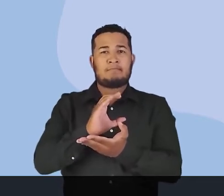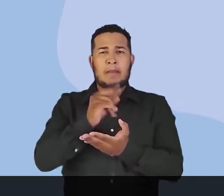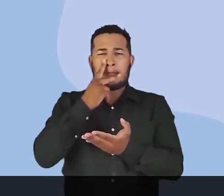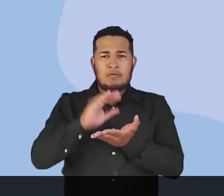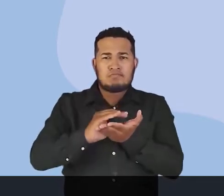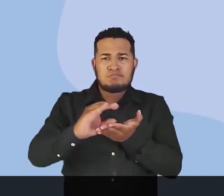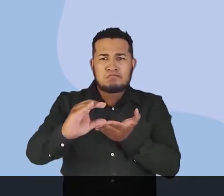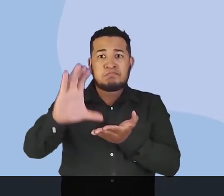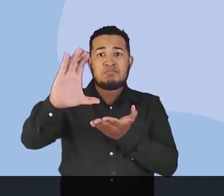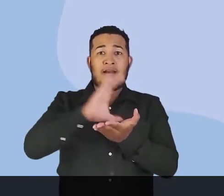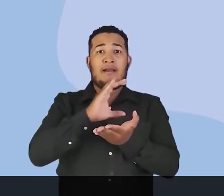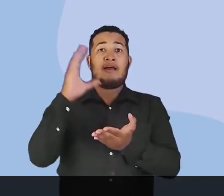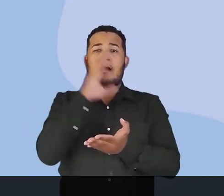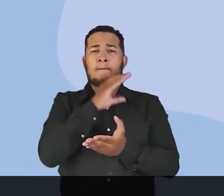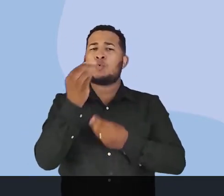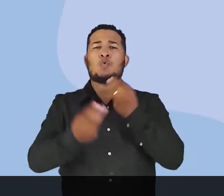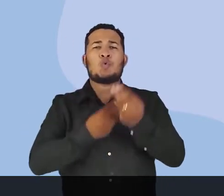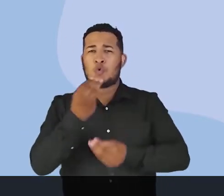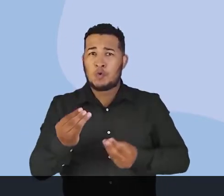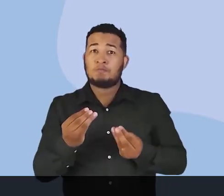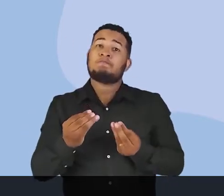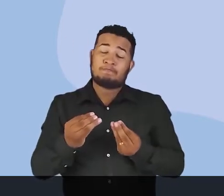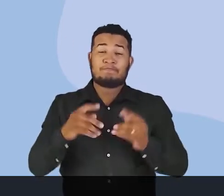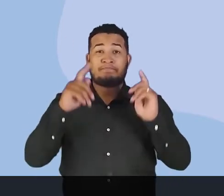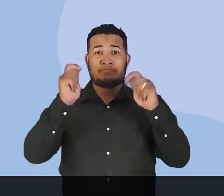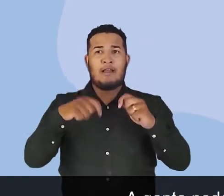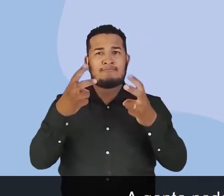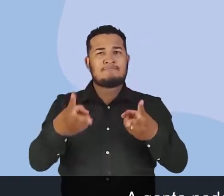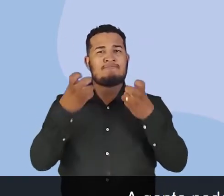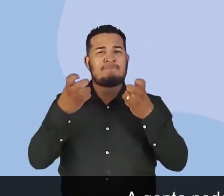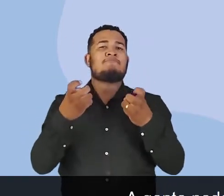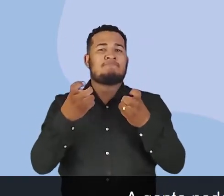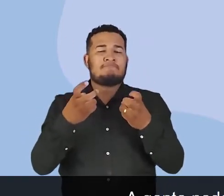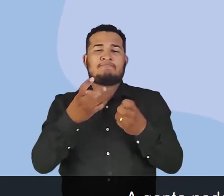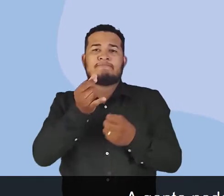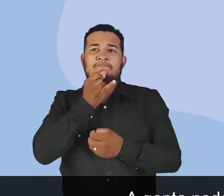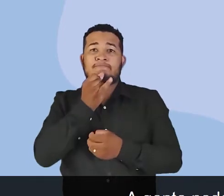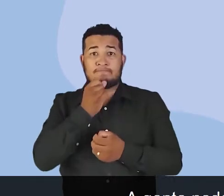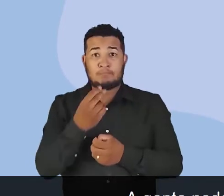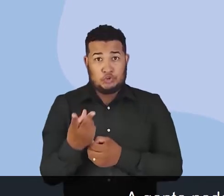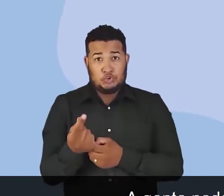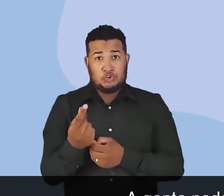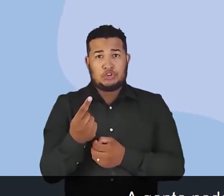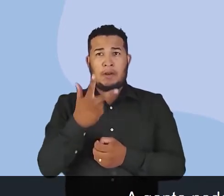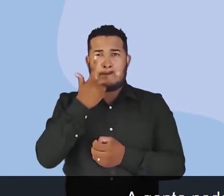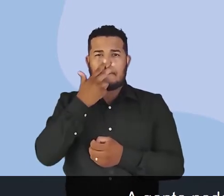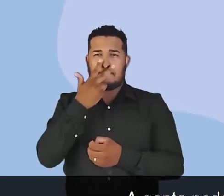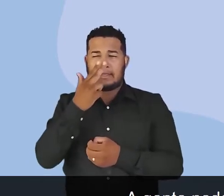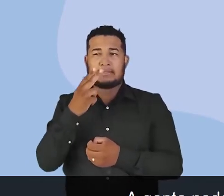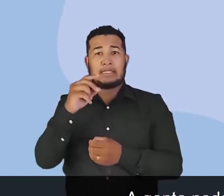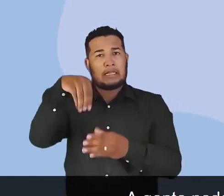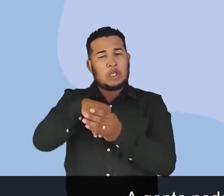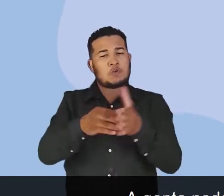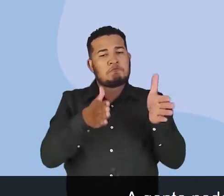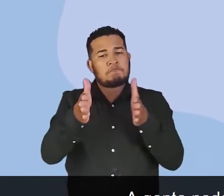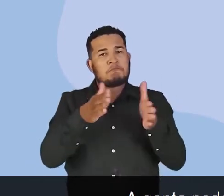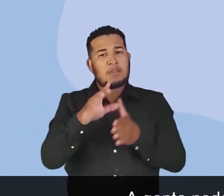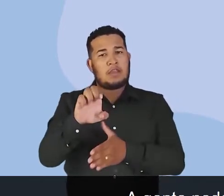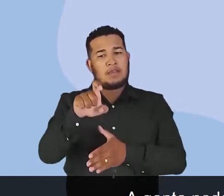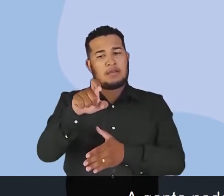esse rendimento rápido, de que forma? A gente pode observar, por exemplo, que o dinheiro num